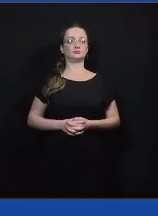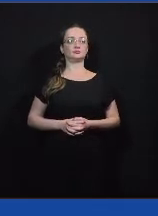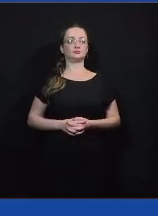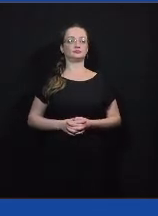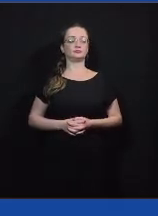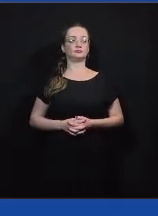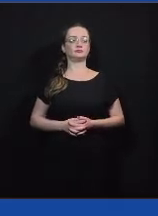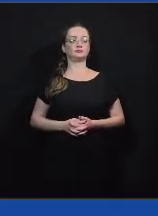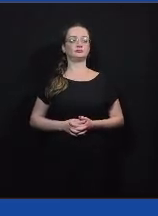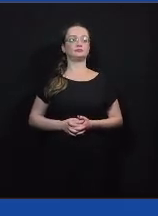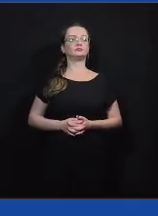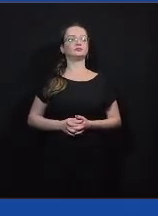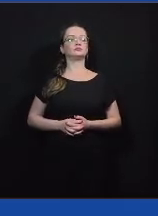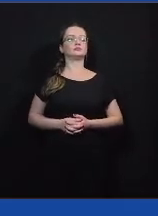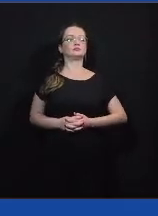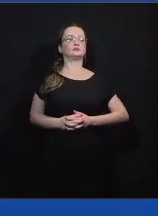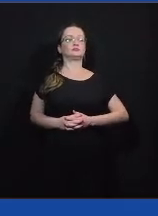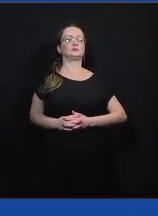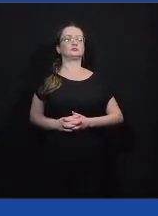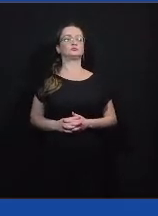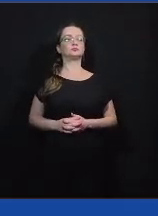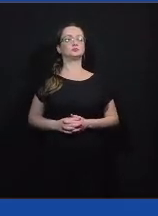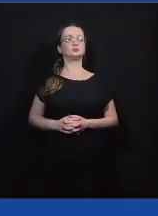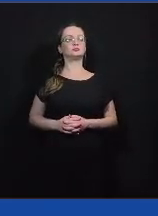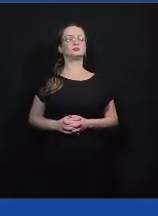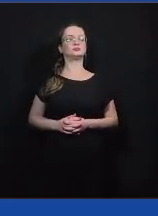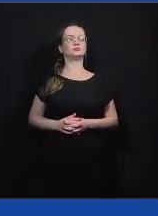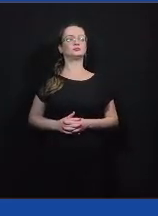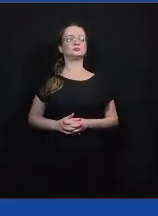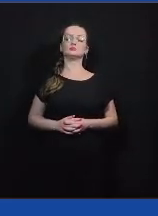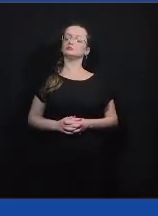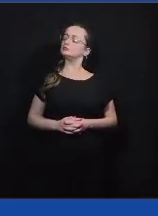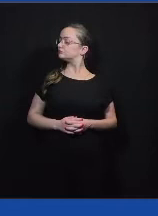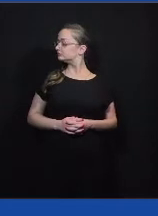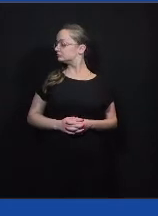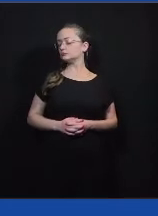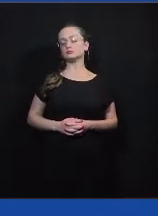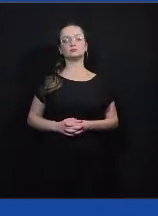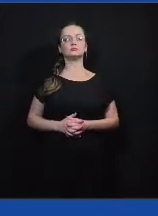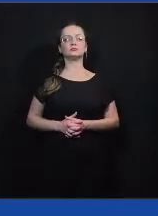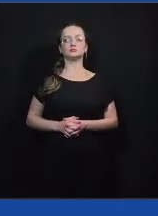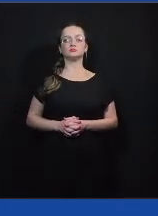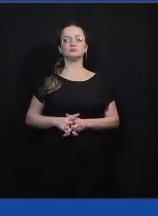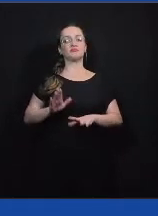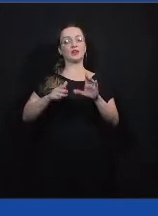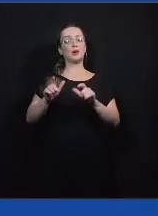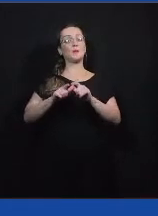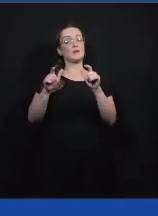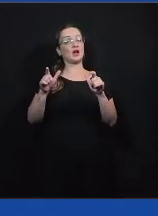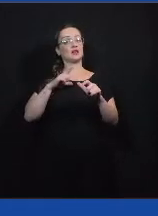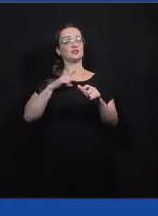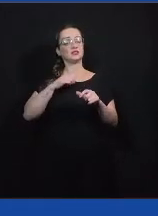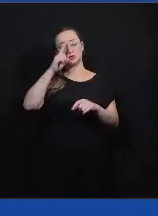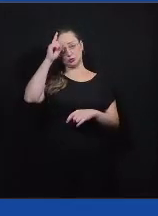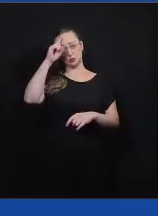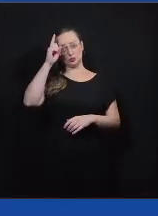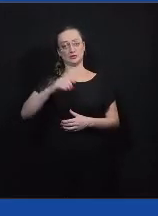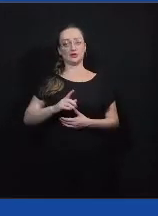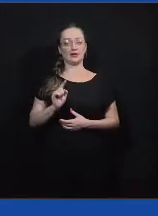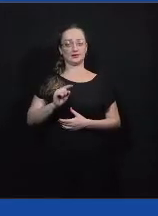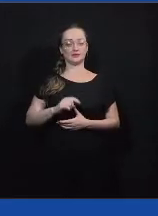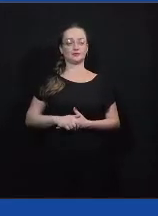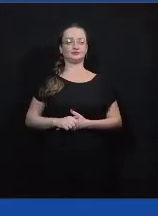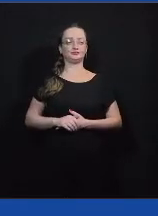chá de bebê é essa a Talvez seja a que mais está gerando dúvidas em